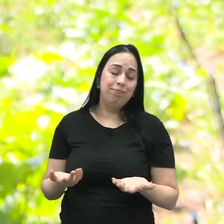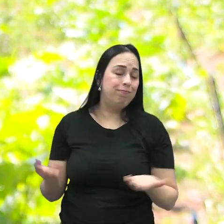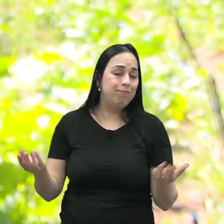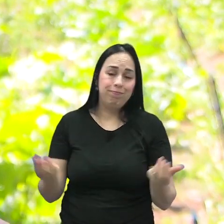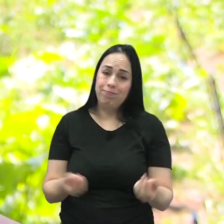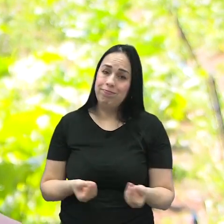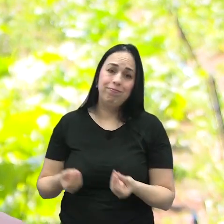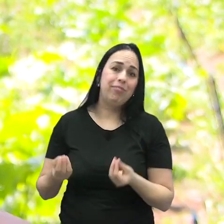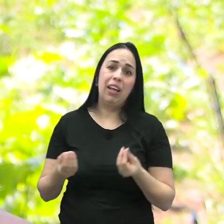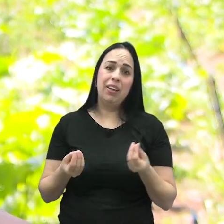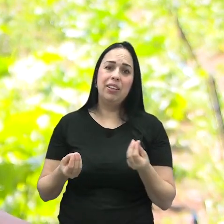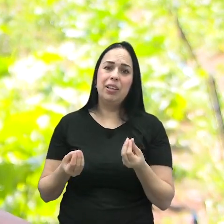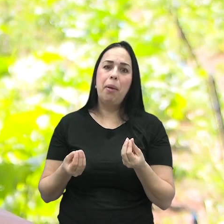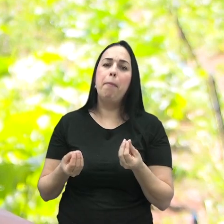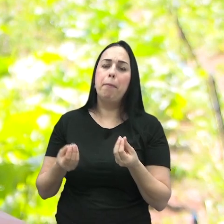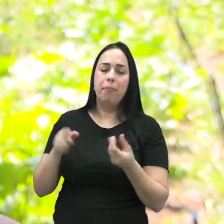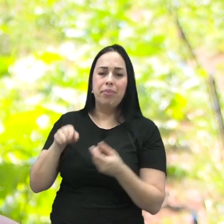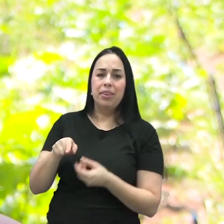e que não